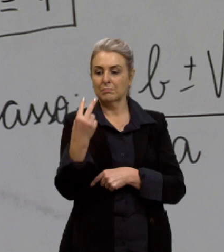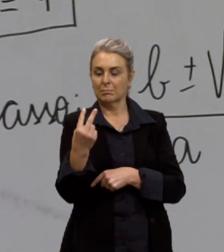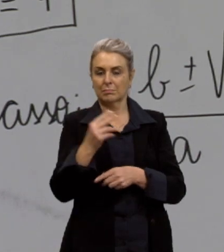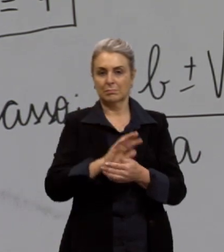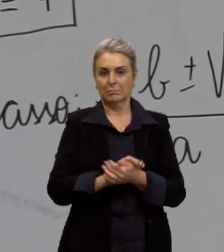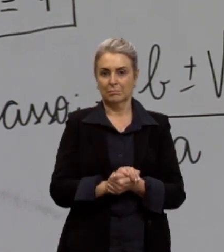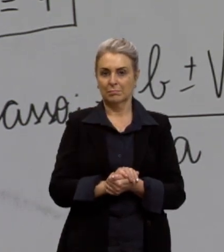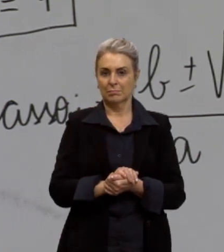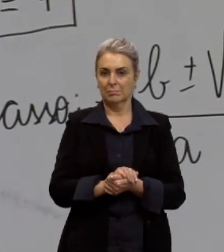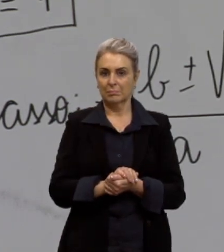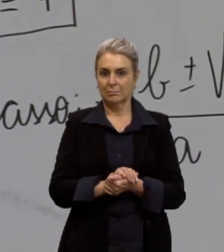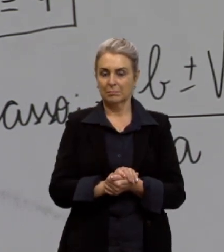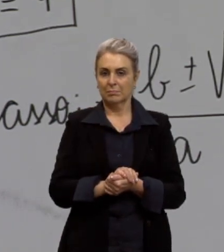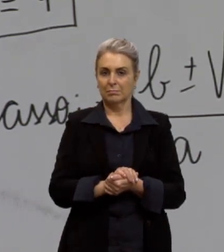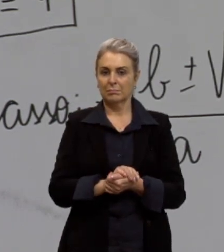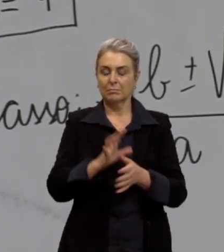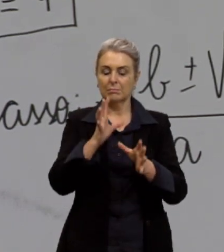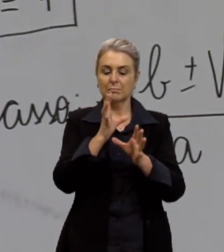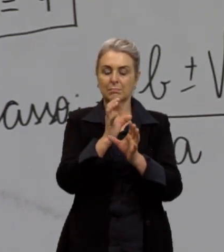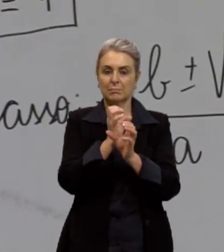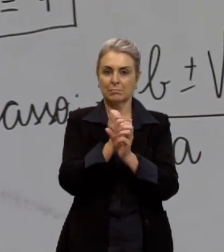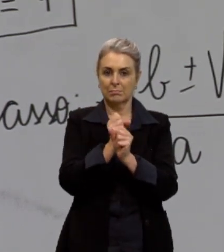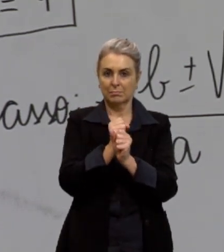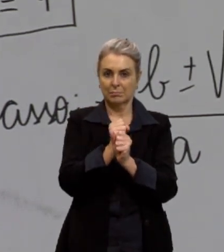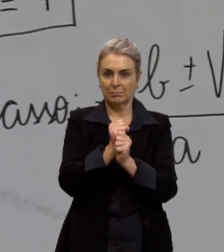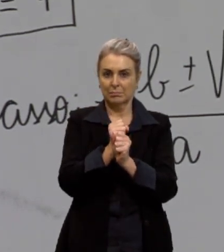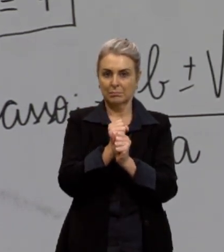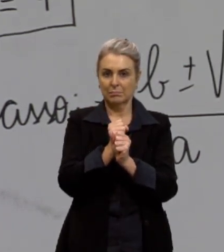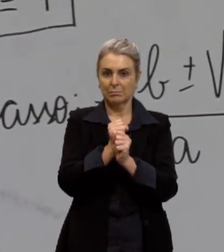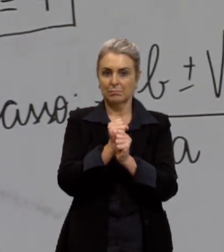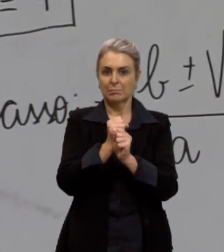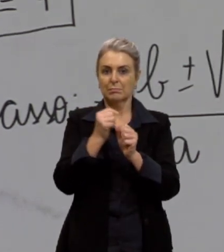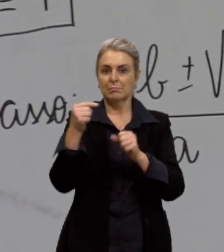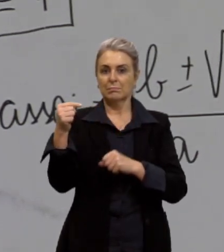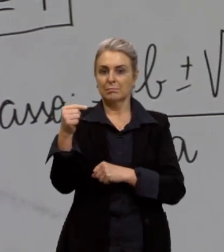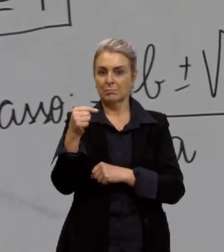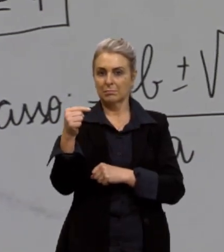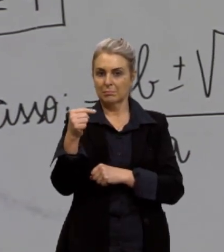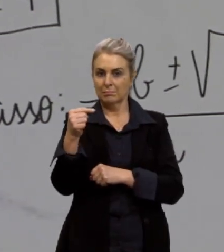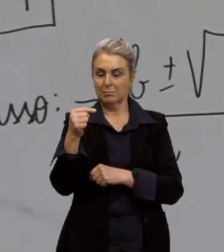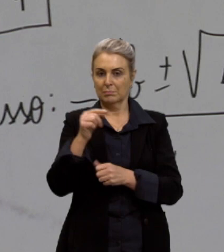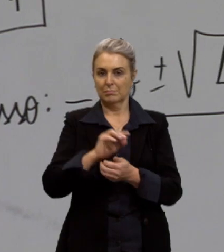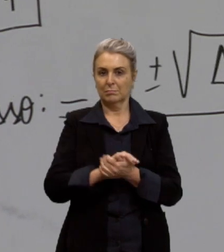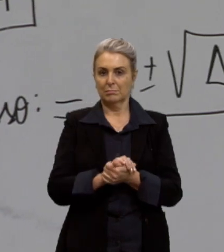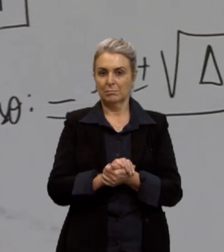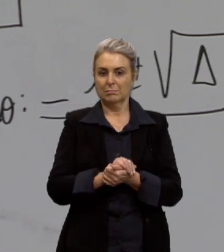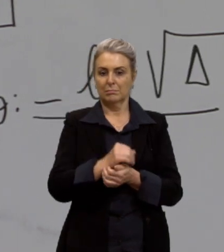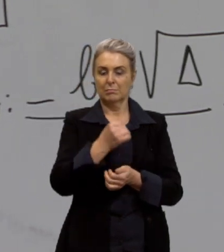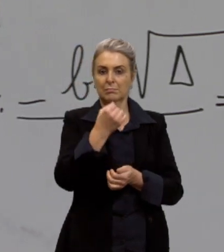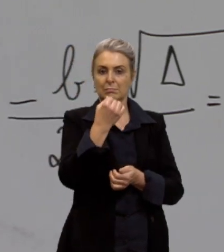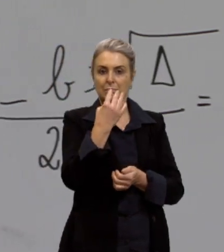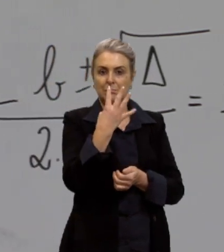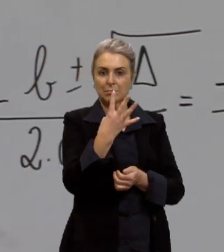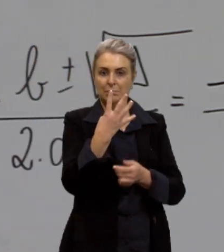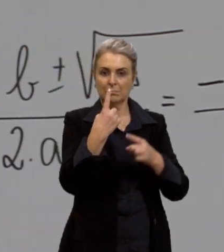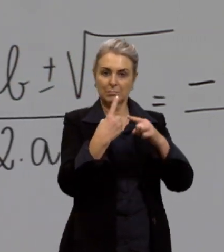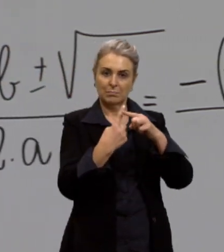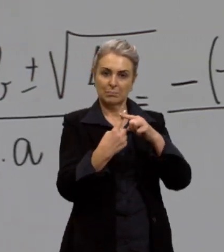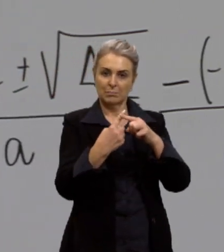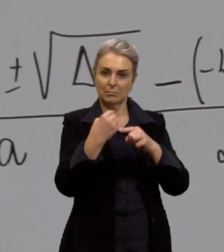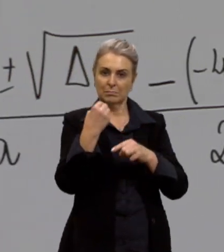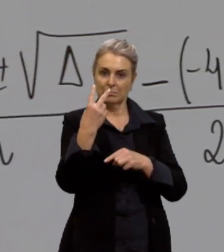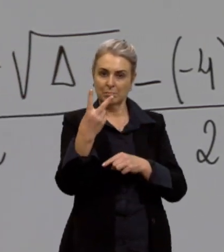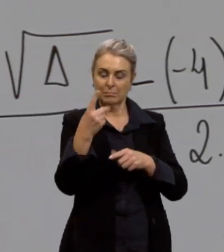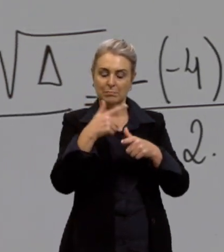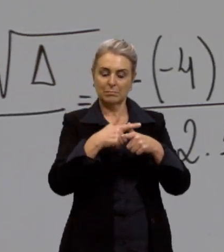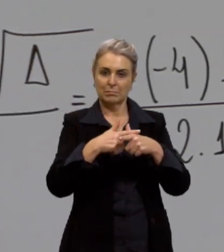quê? A soma e a subtração. Ou seja, 4 mais 2,